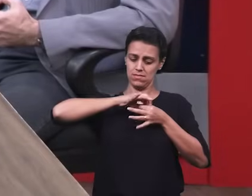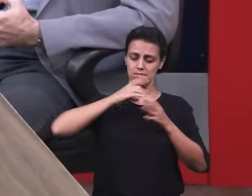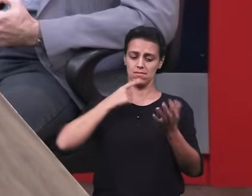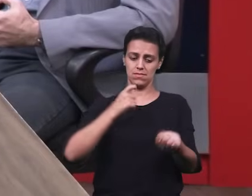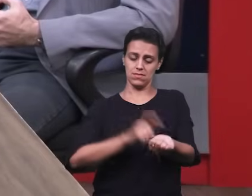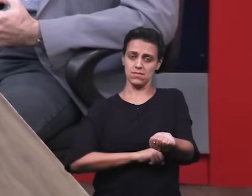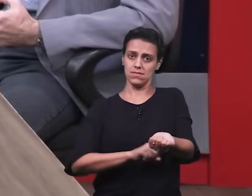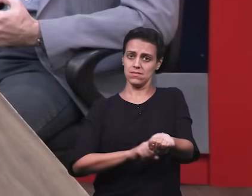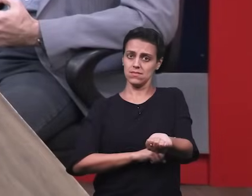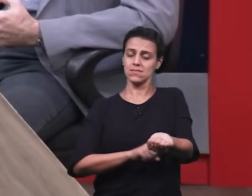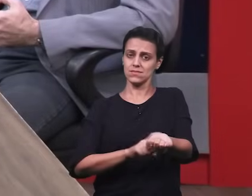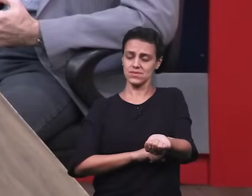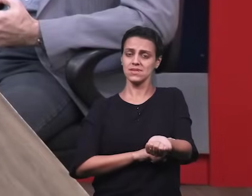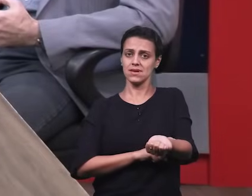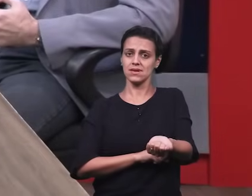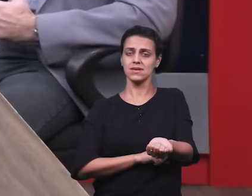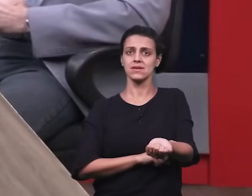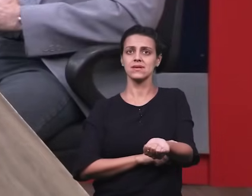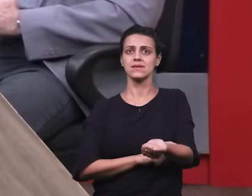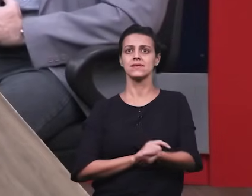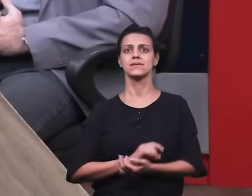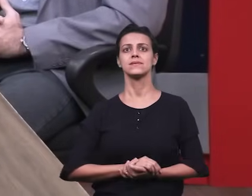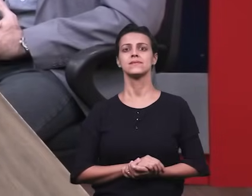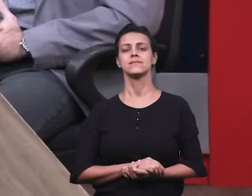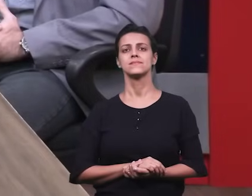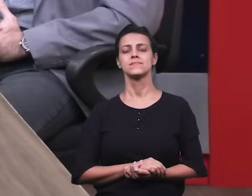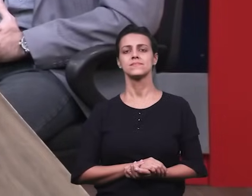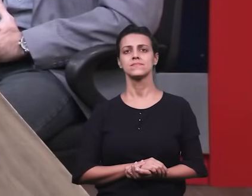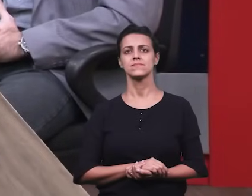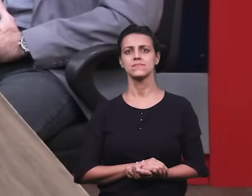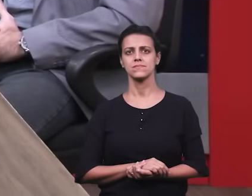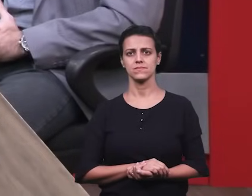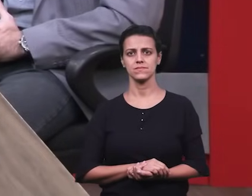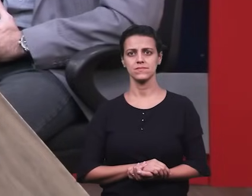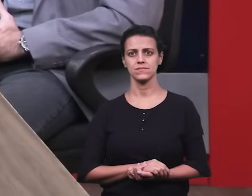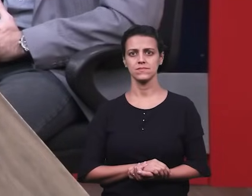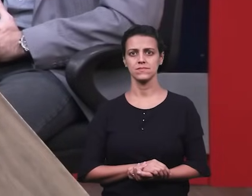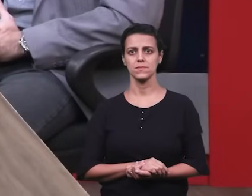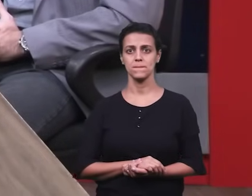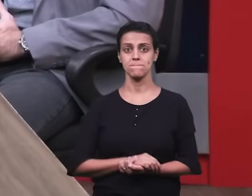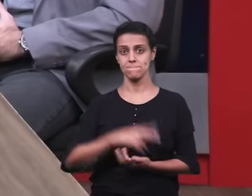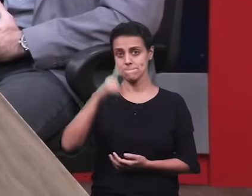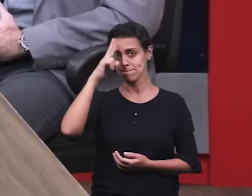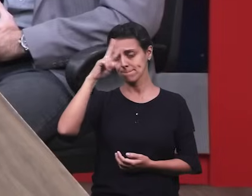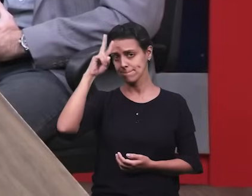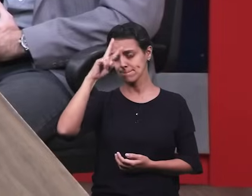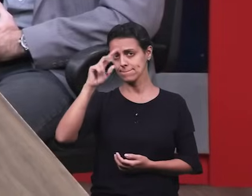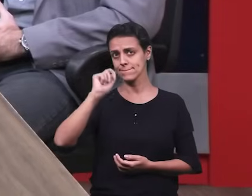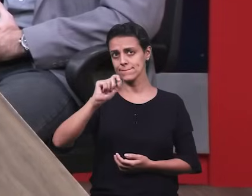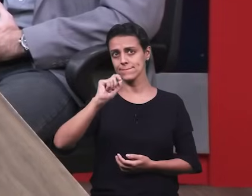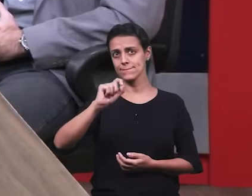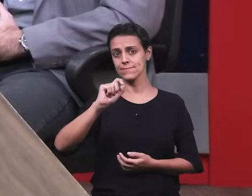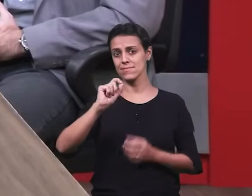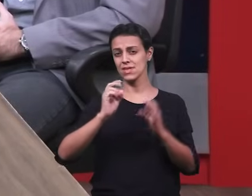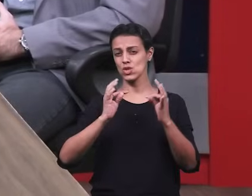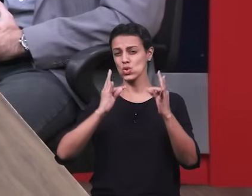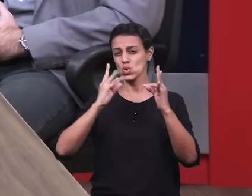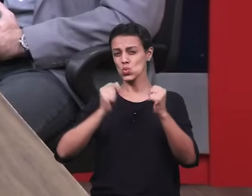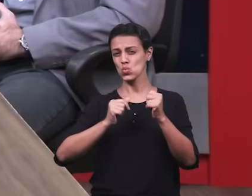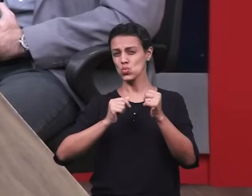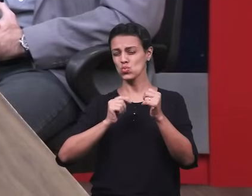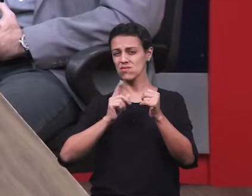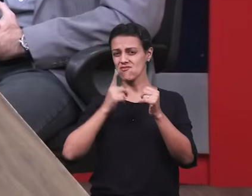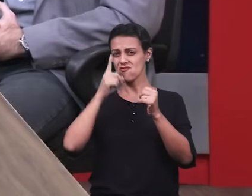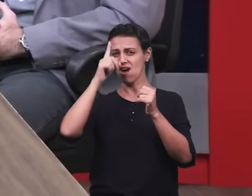slide, lembrando que toda a informação que chega no cérebro